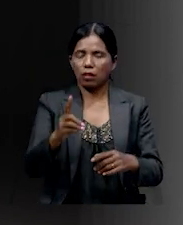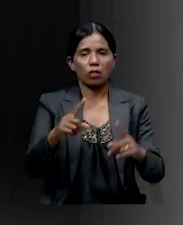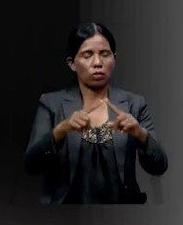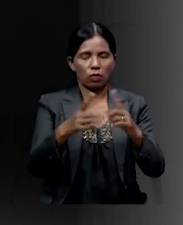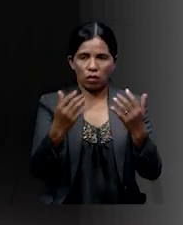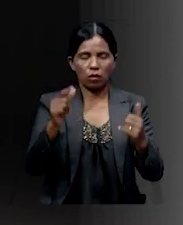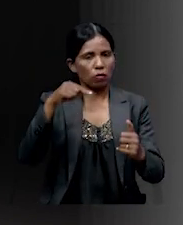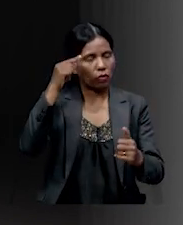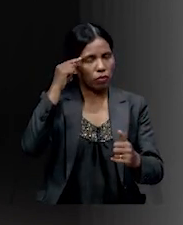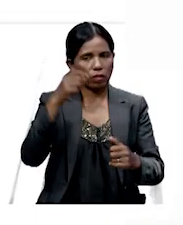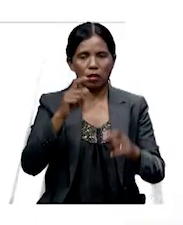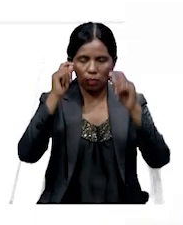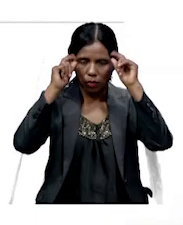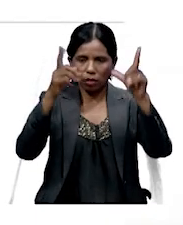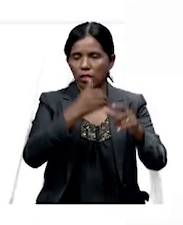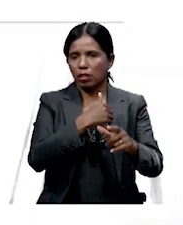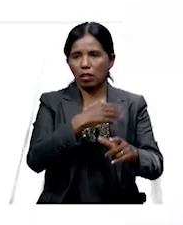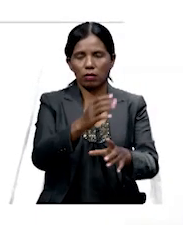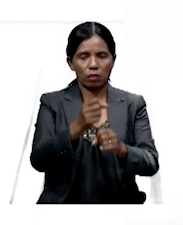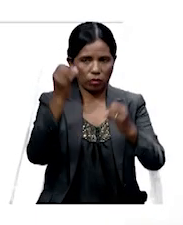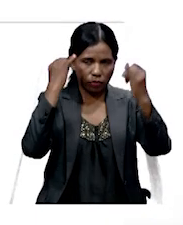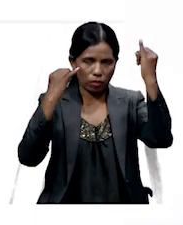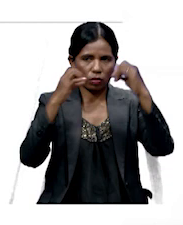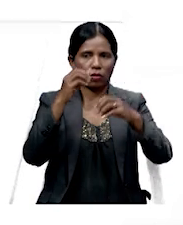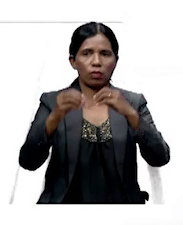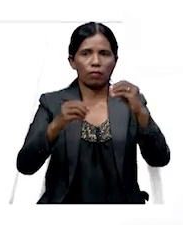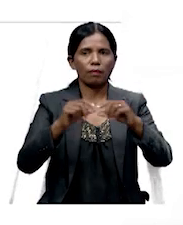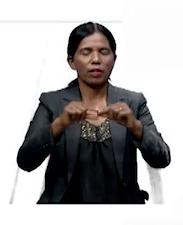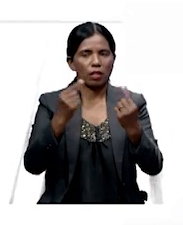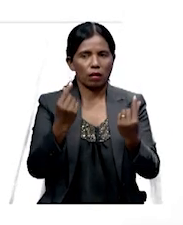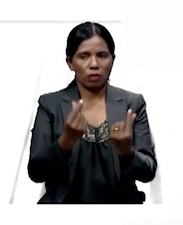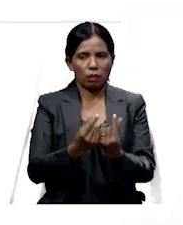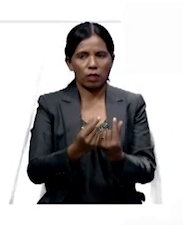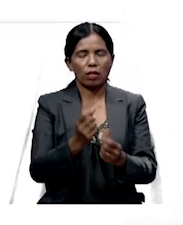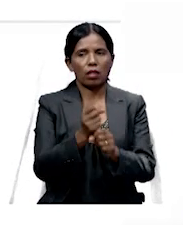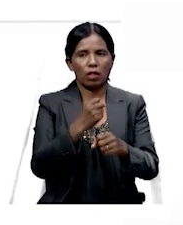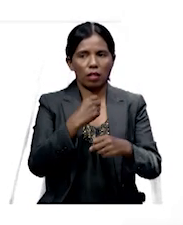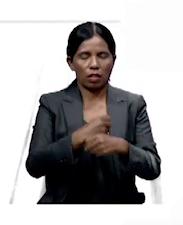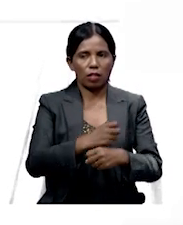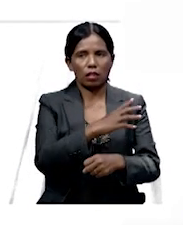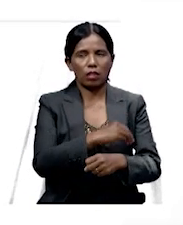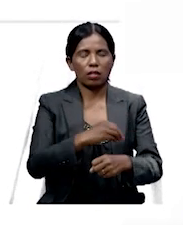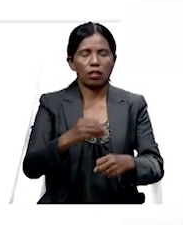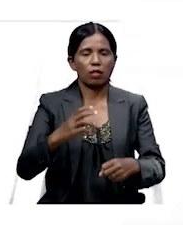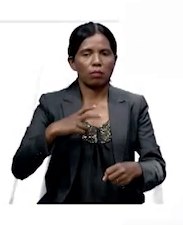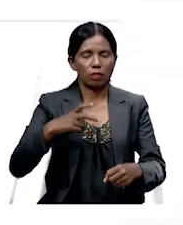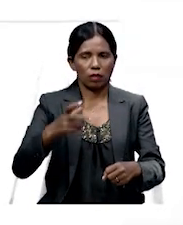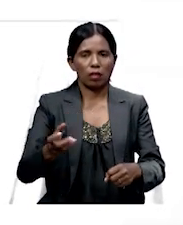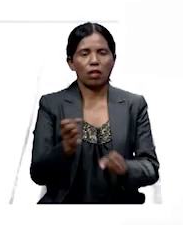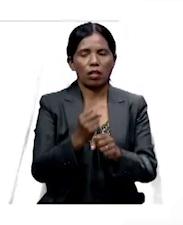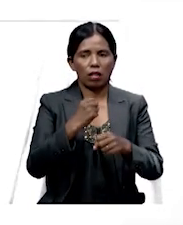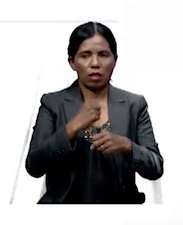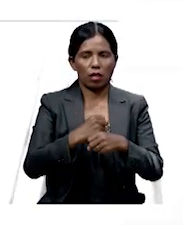agora, Governo Timor-Leste se dá oxime informação com a existência do Grupo NB, provoca a autoridade portuguesa Sira da Daun-Né,